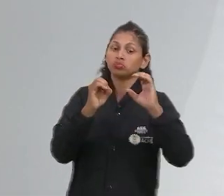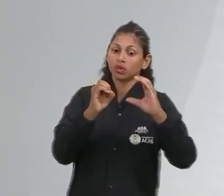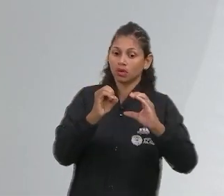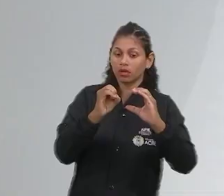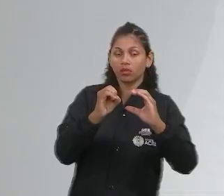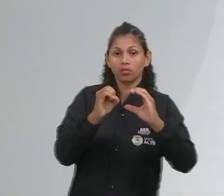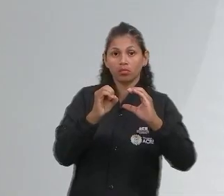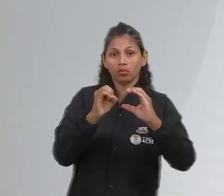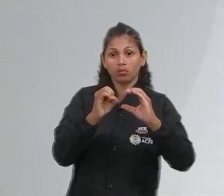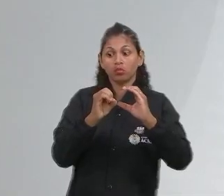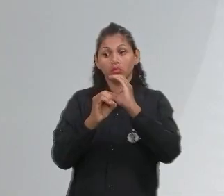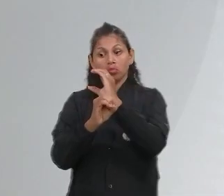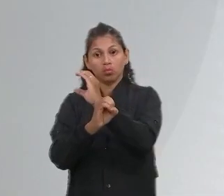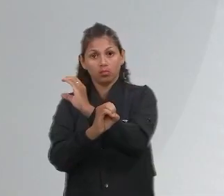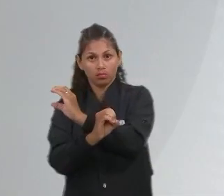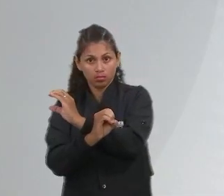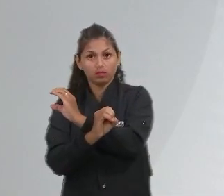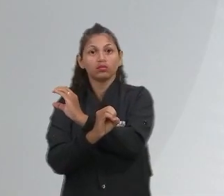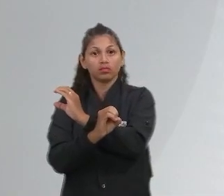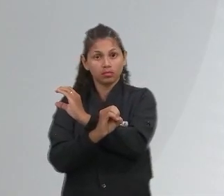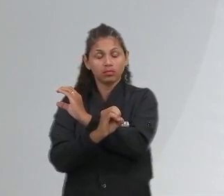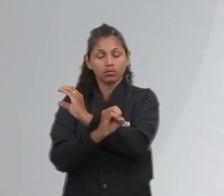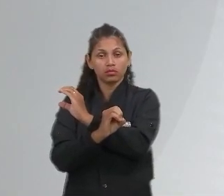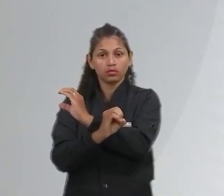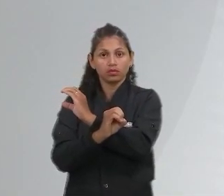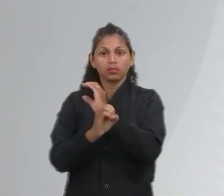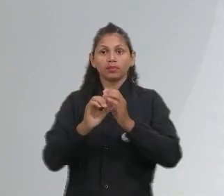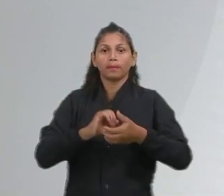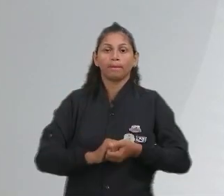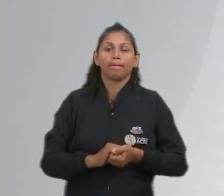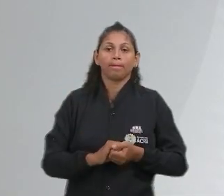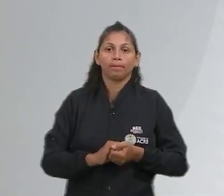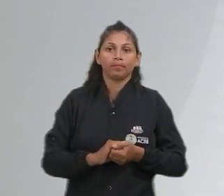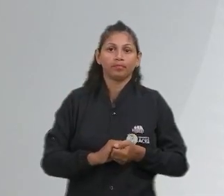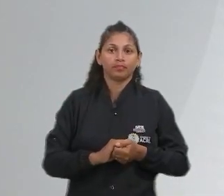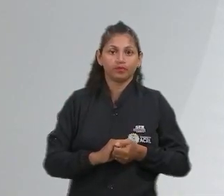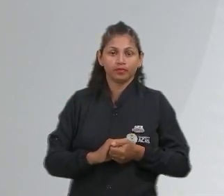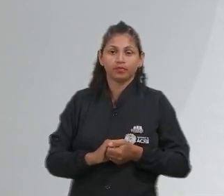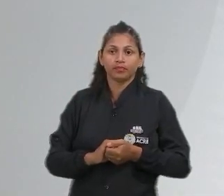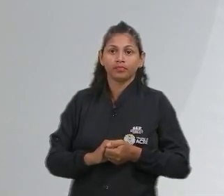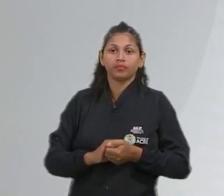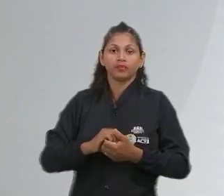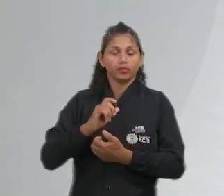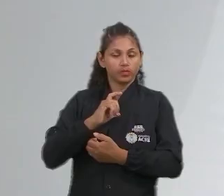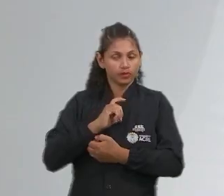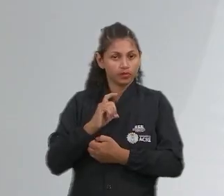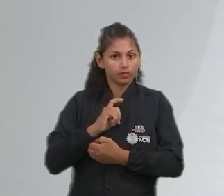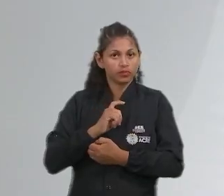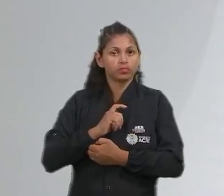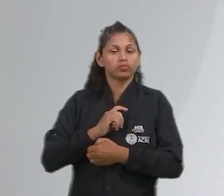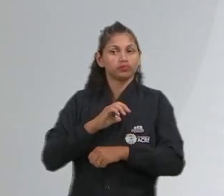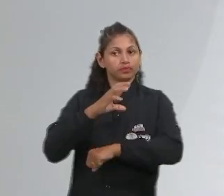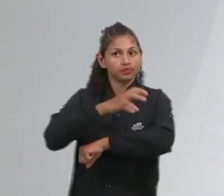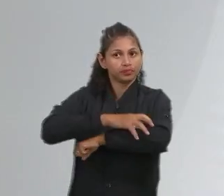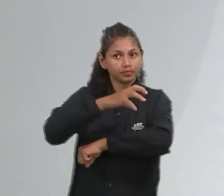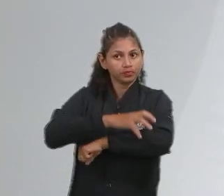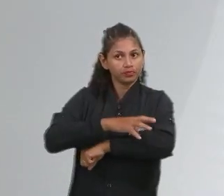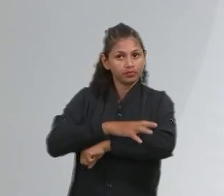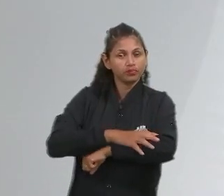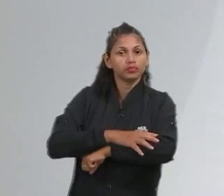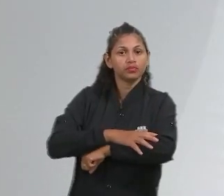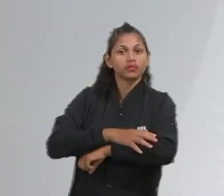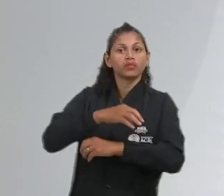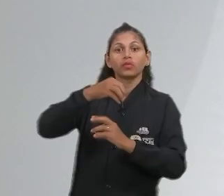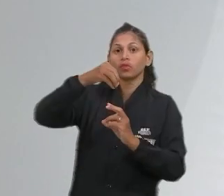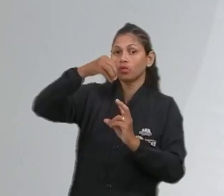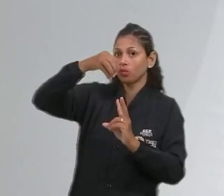ele está entre dois radicais. Aí sim, eu vou ter a função éteres. Ele tem que estar entre,